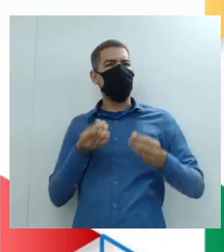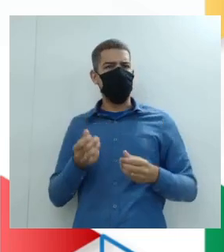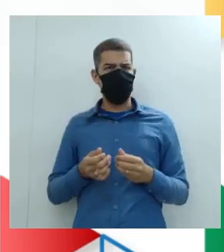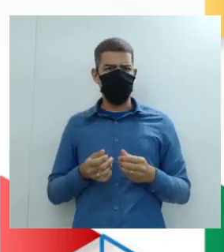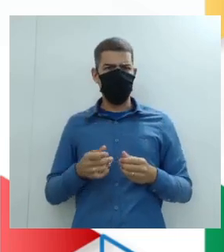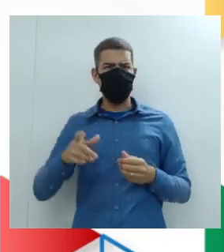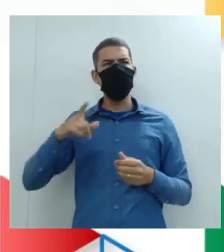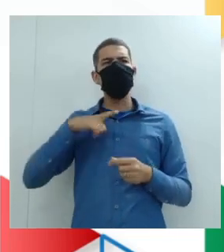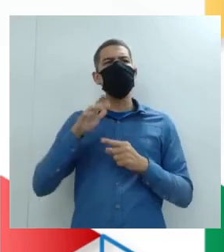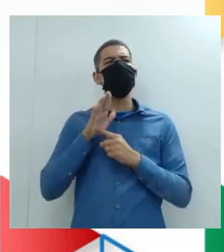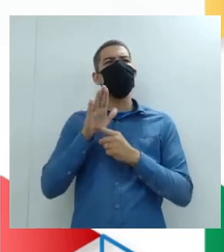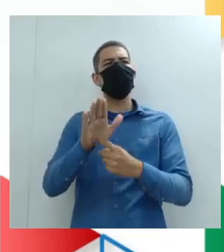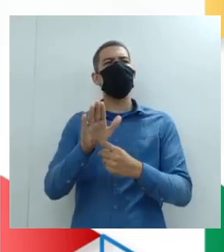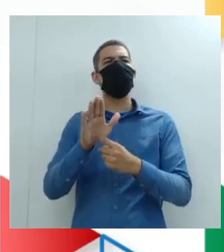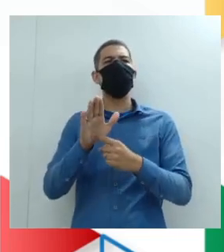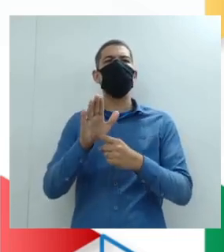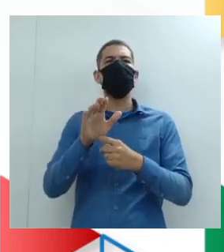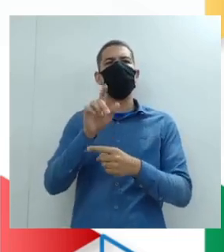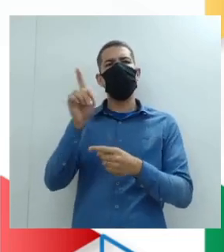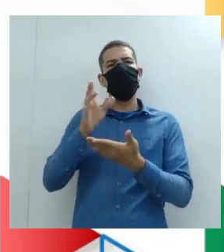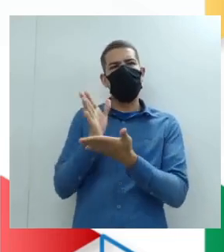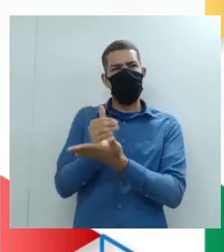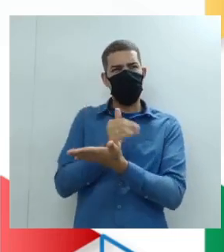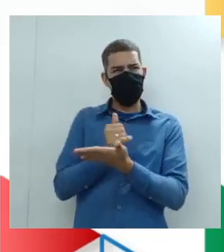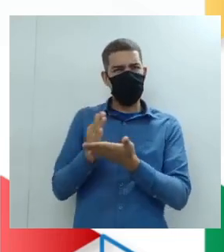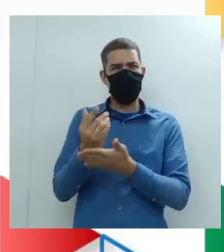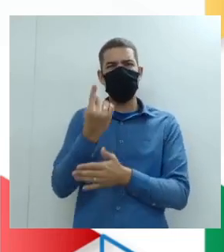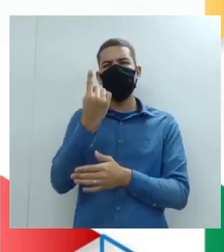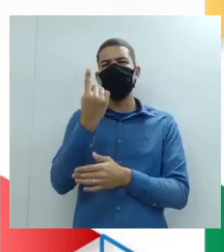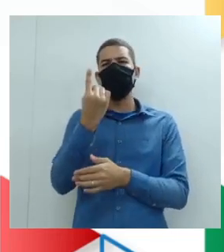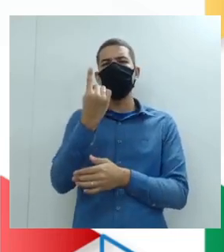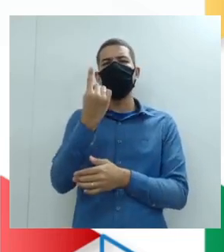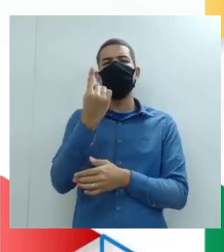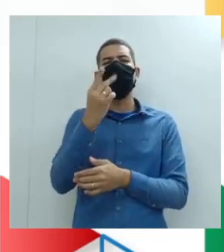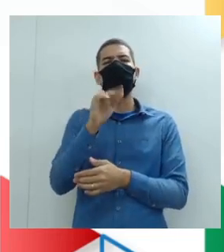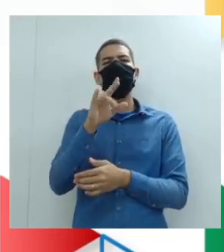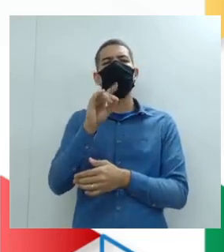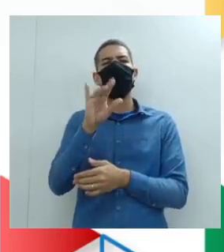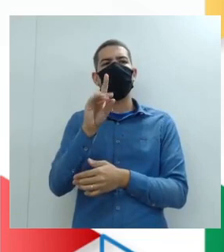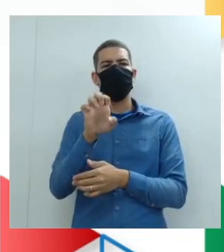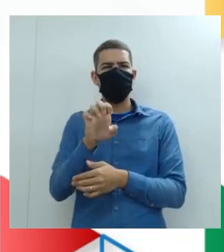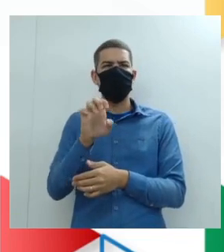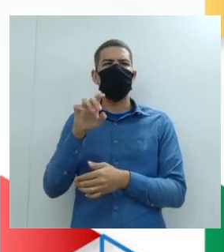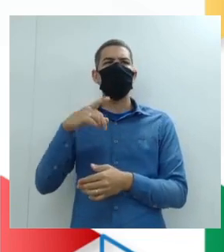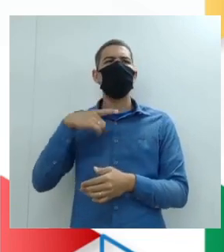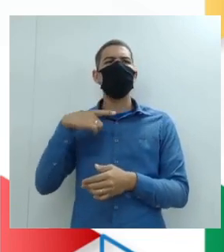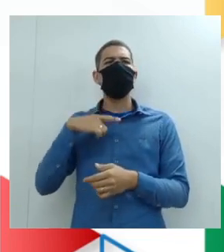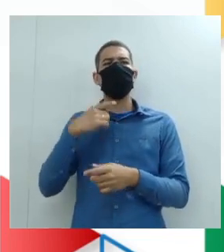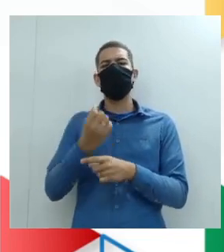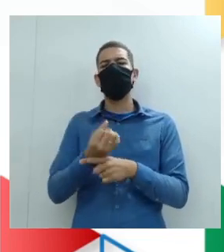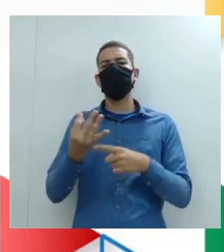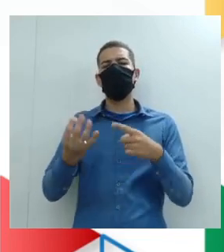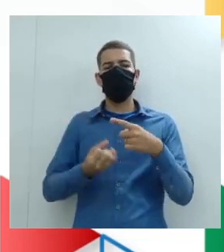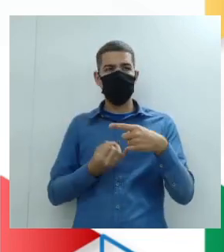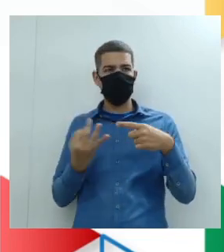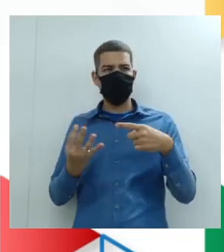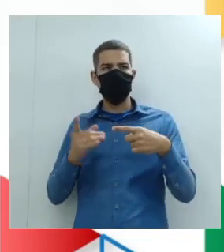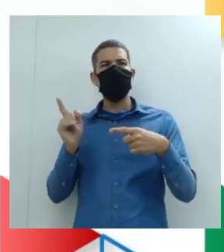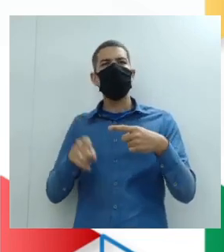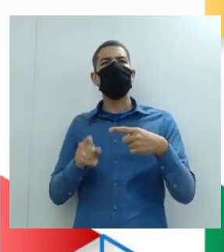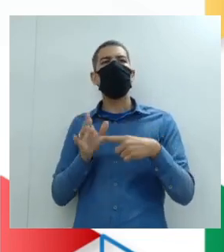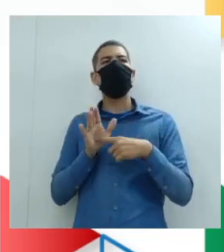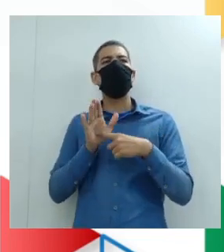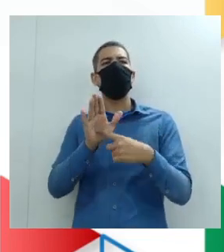Além de representar partes de uma unidade dividida igualmente a uma fração, né? Também pode